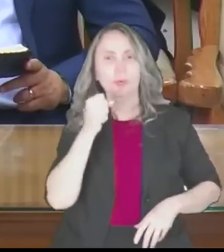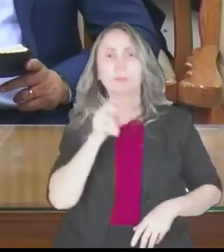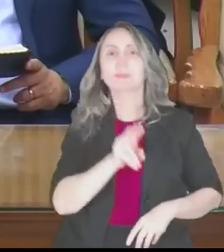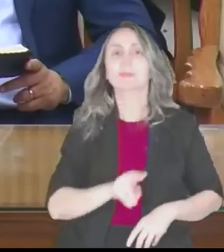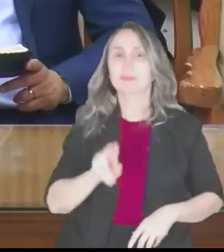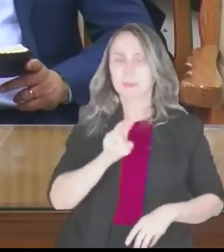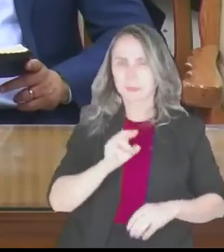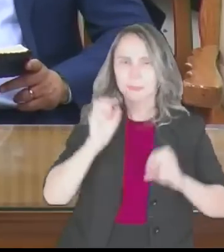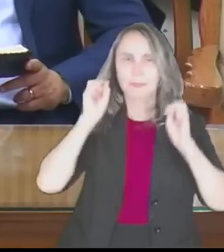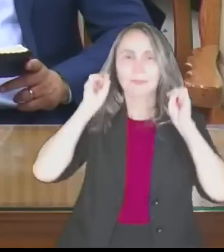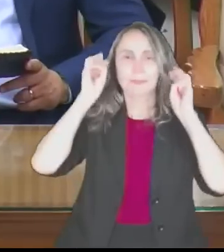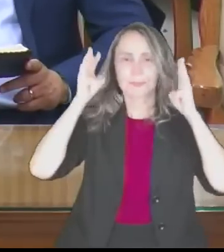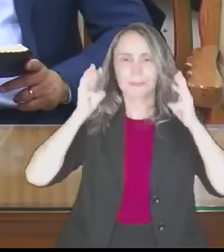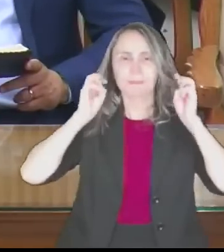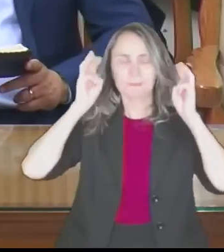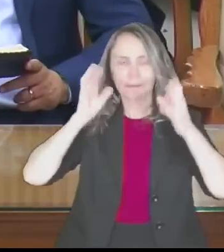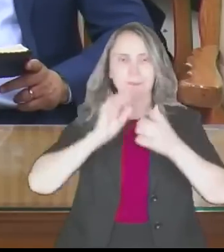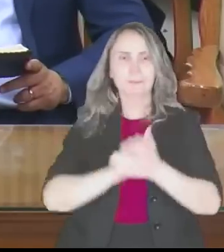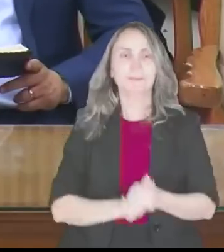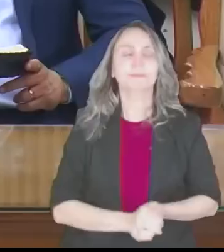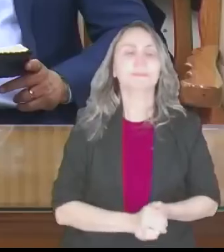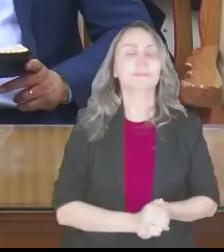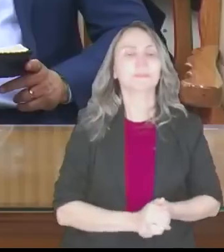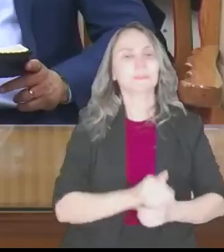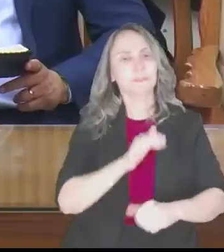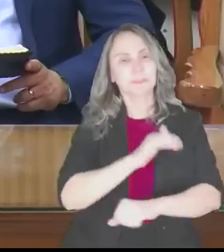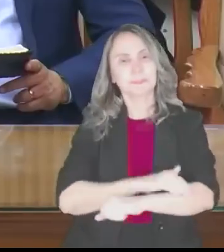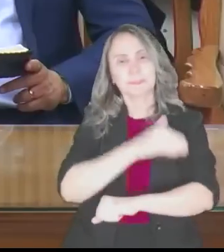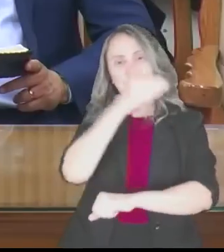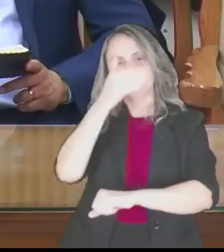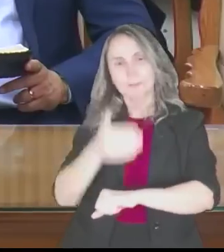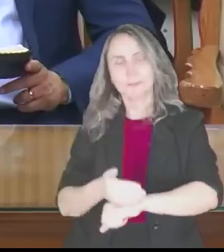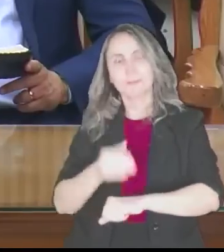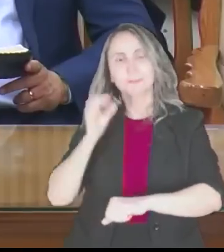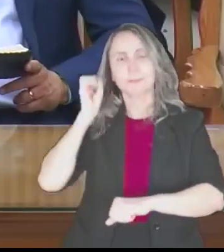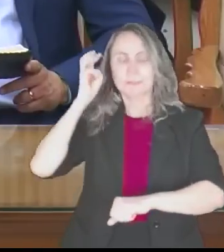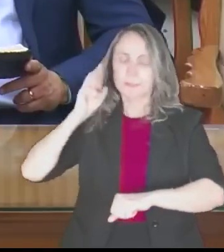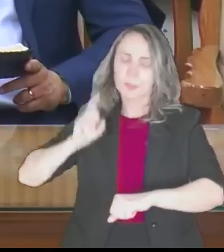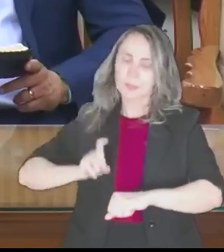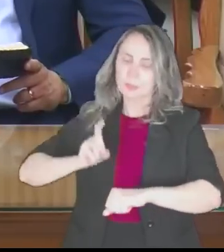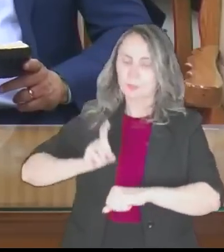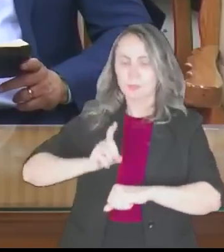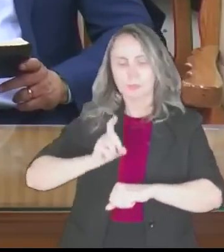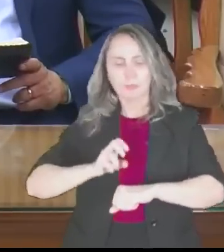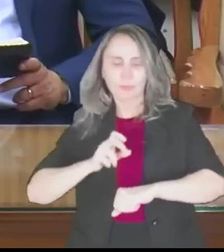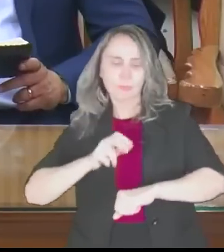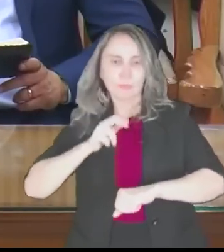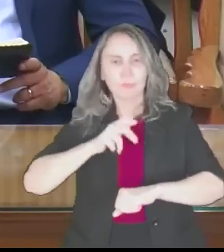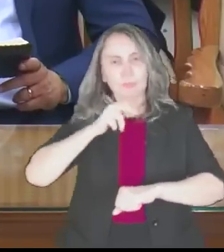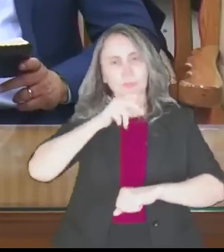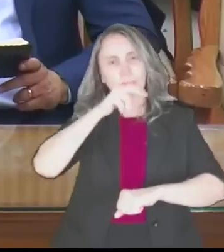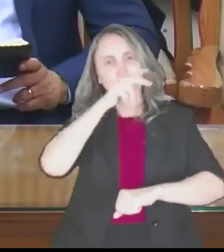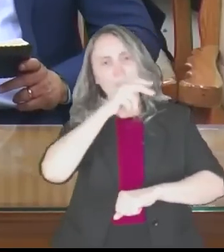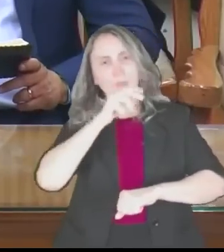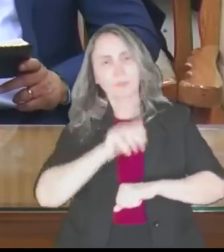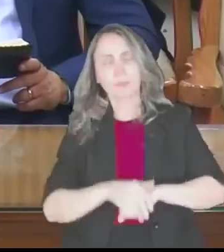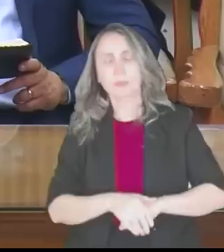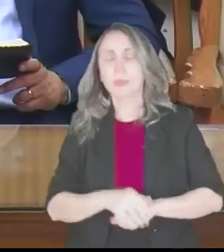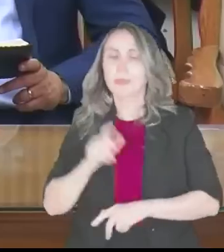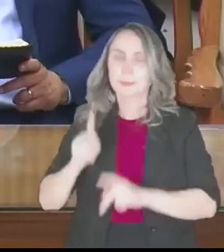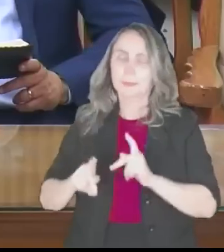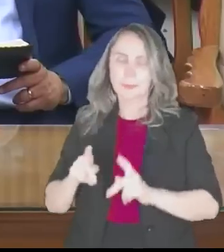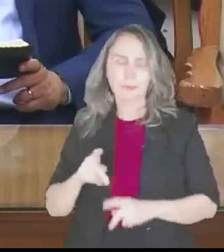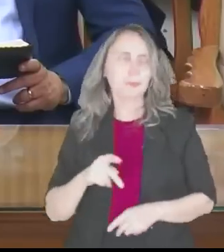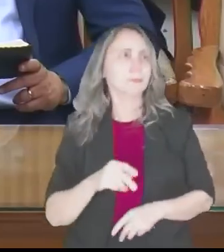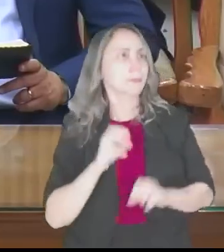Aí Moisés subiu o monte e Deus disse, Moisés, eu estou irado com esse povo. Porque o povo dizia, Moisés, a gente quer água. Moisés, a gente